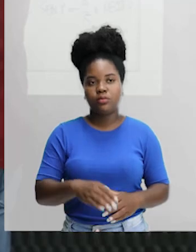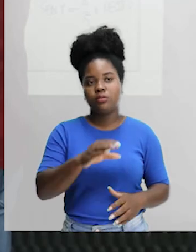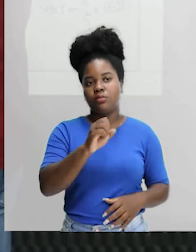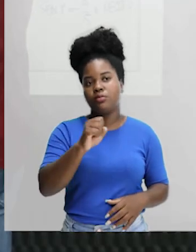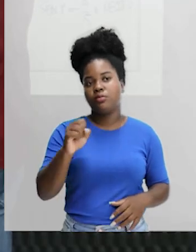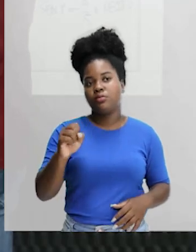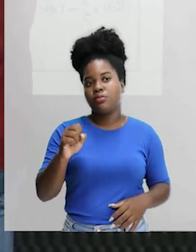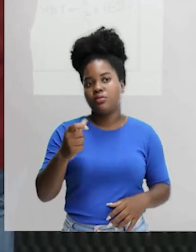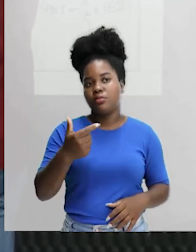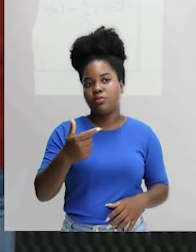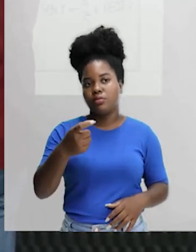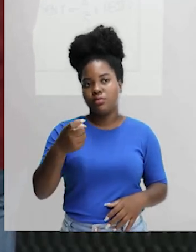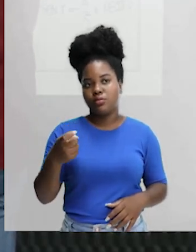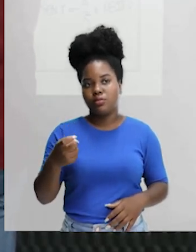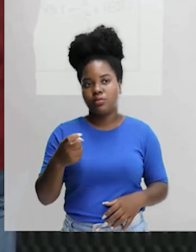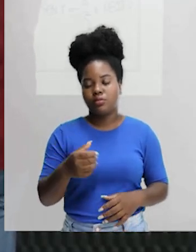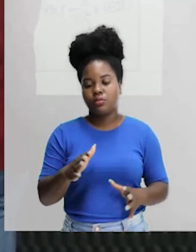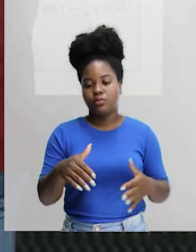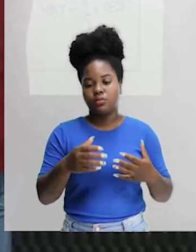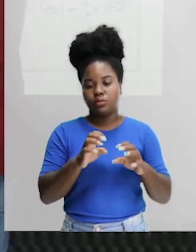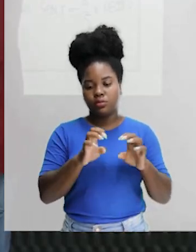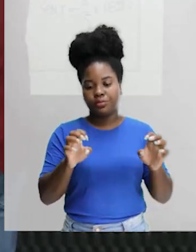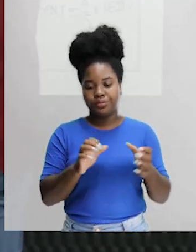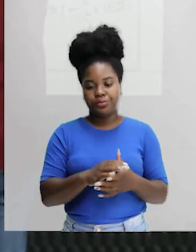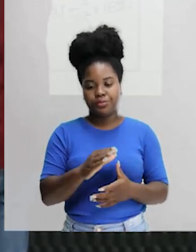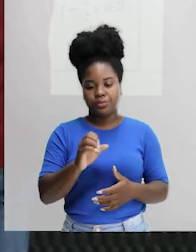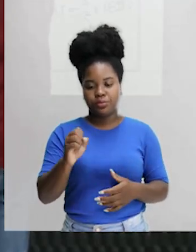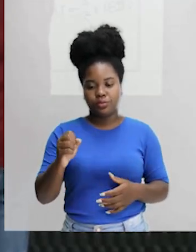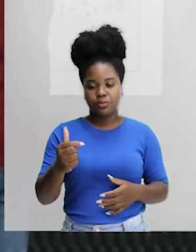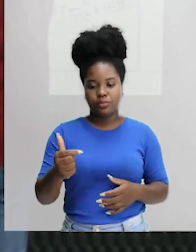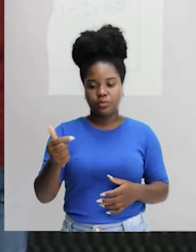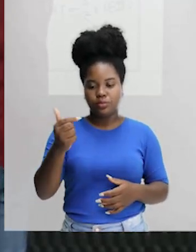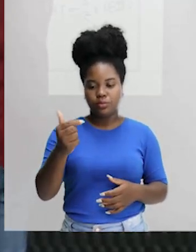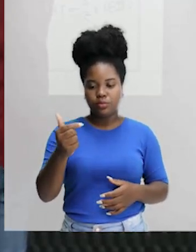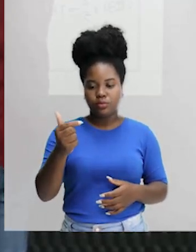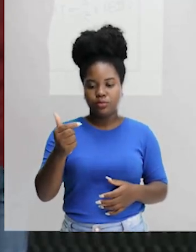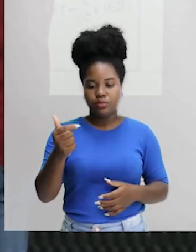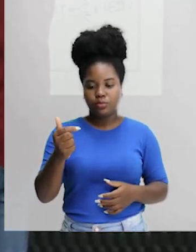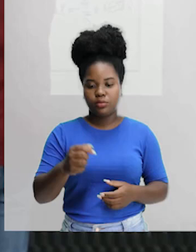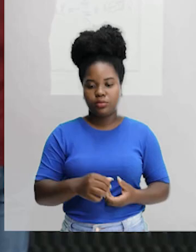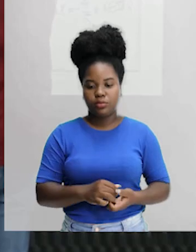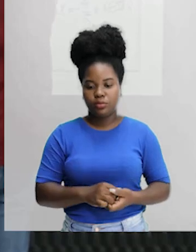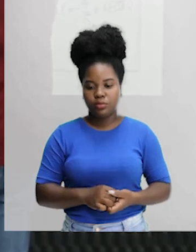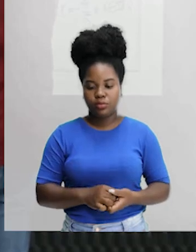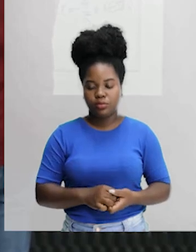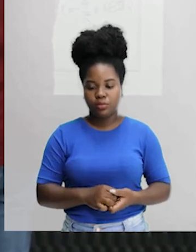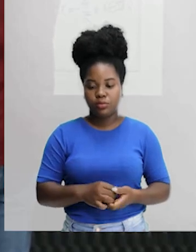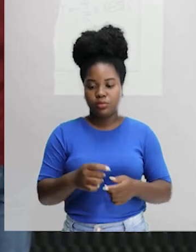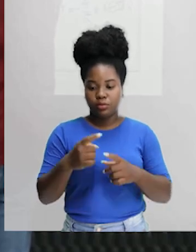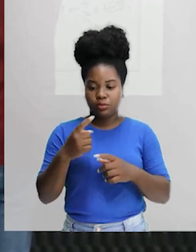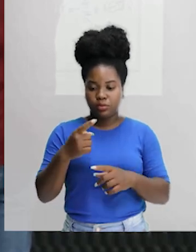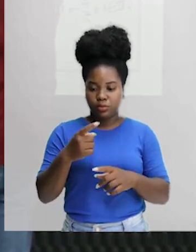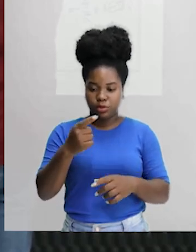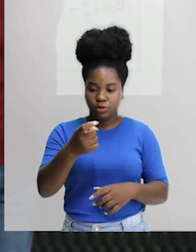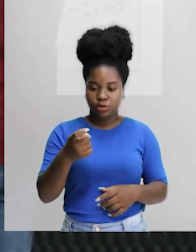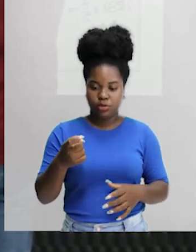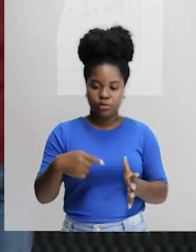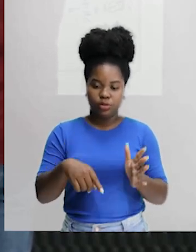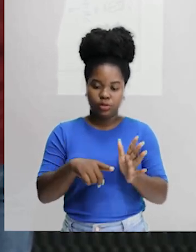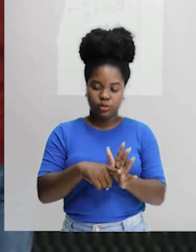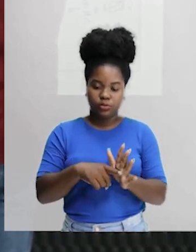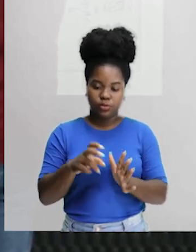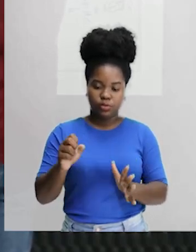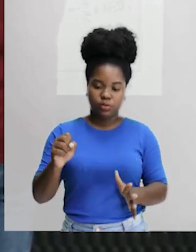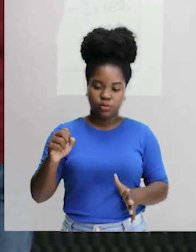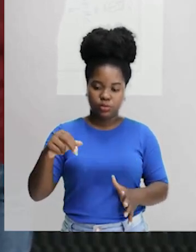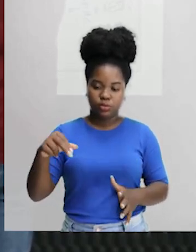de 2x? Qual é a fórmula? Cosseno ao quadrado de x menos